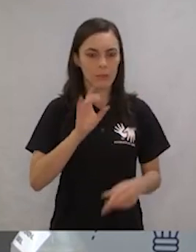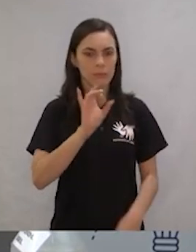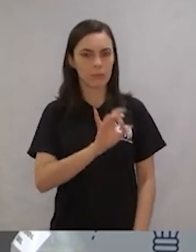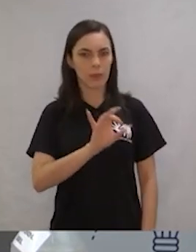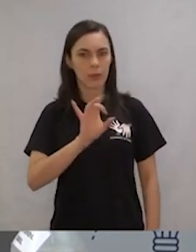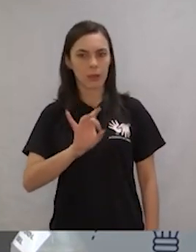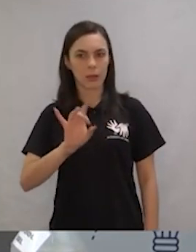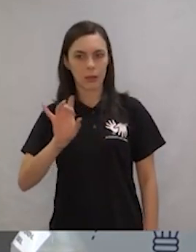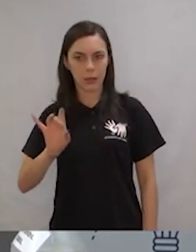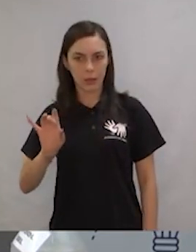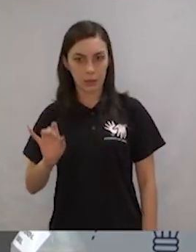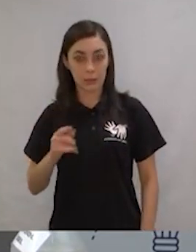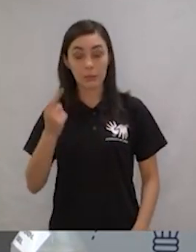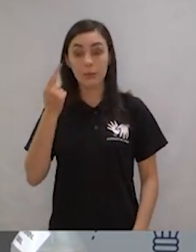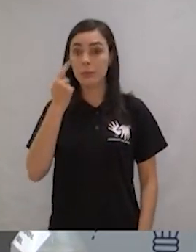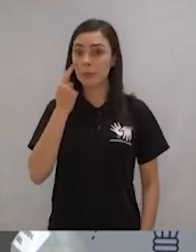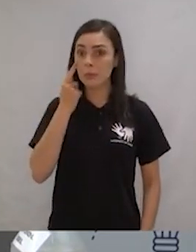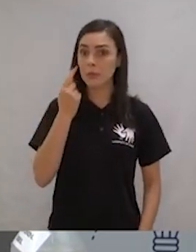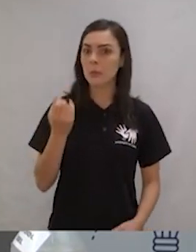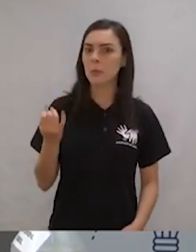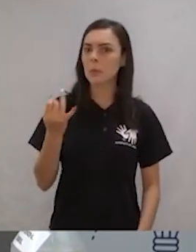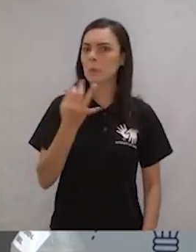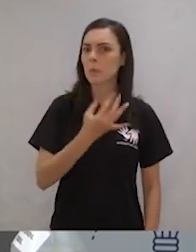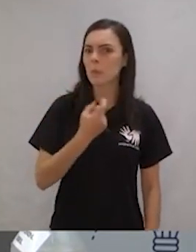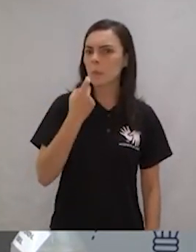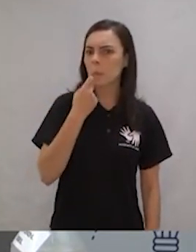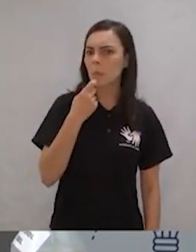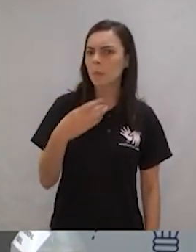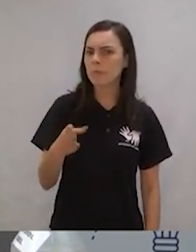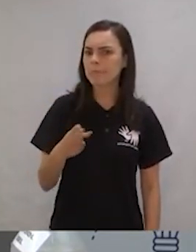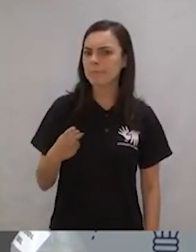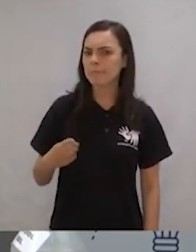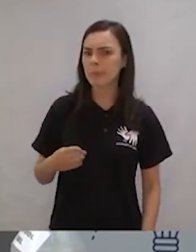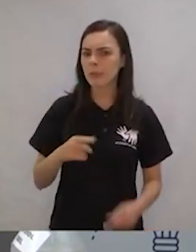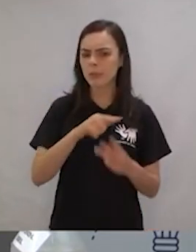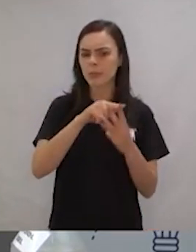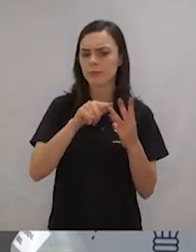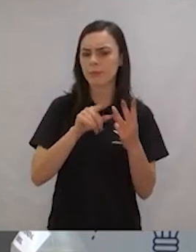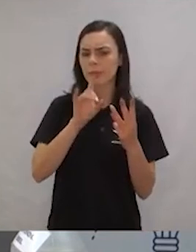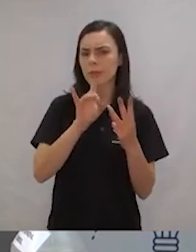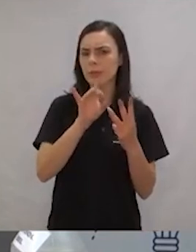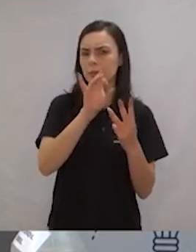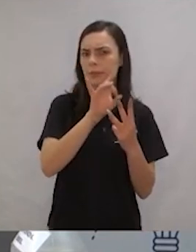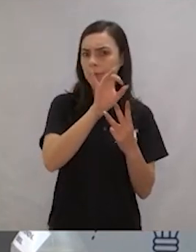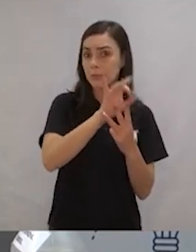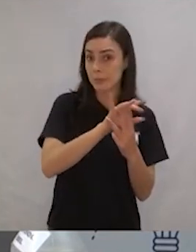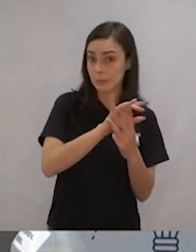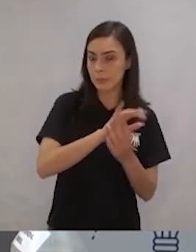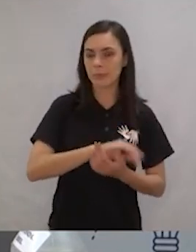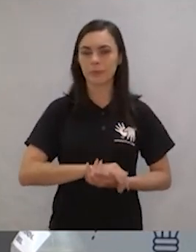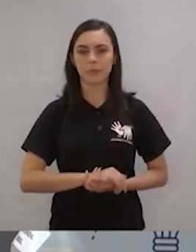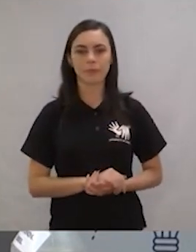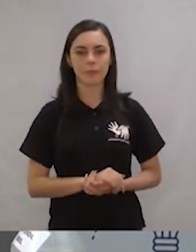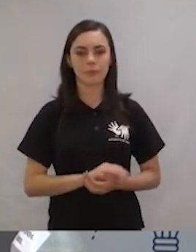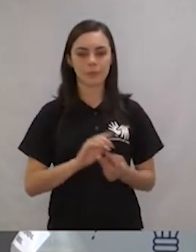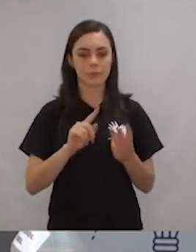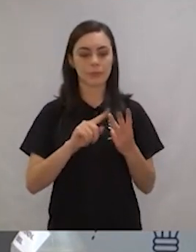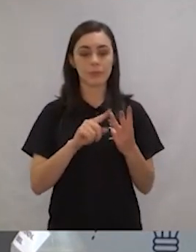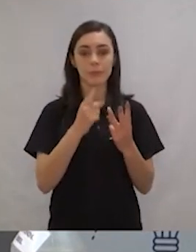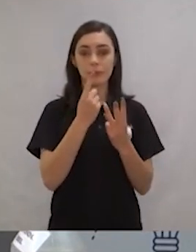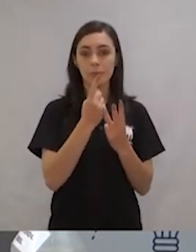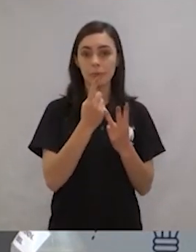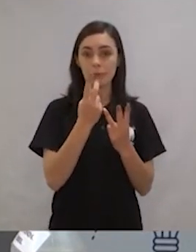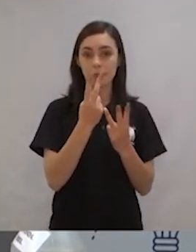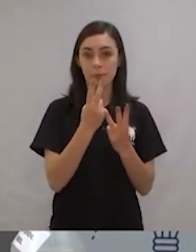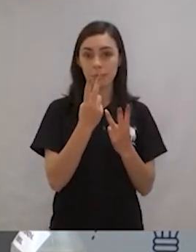cada aquário. Vamos ver quantos peixes ficou em cada um? Então, vamos lá.